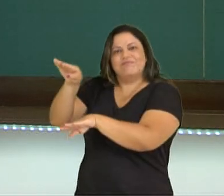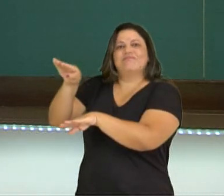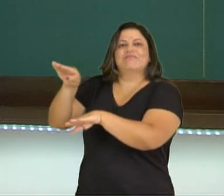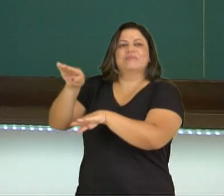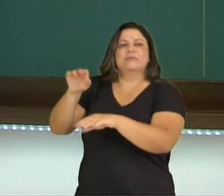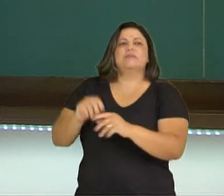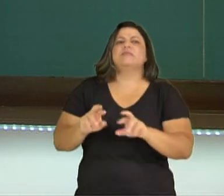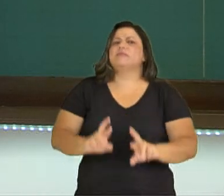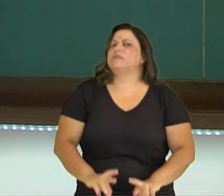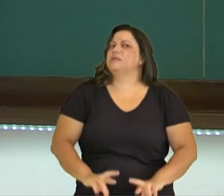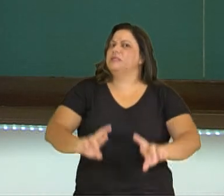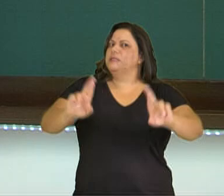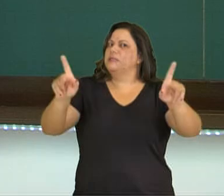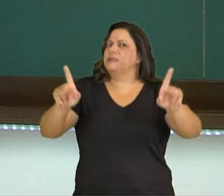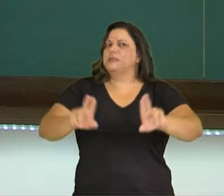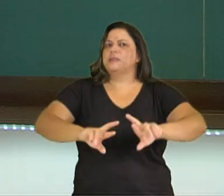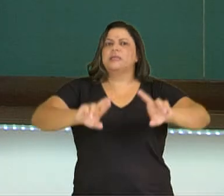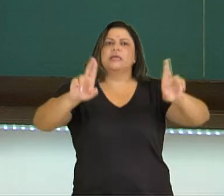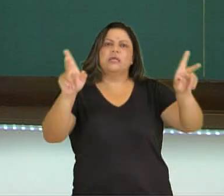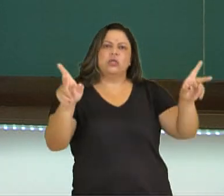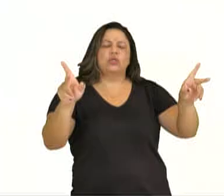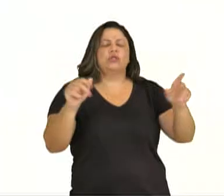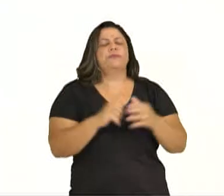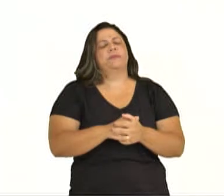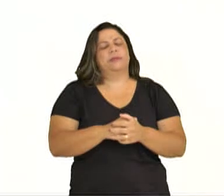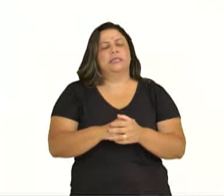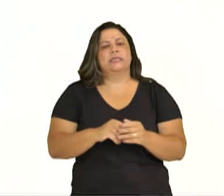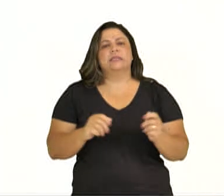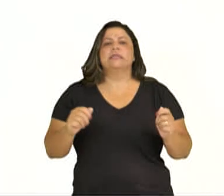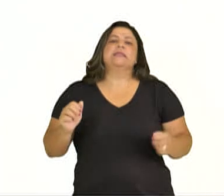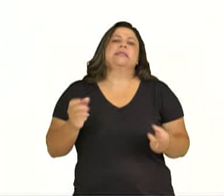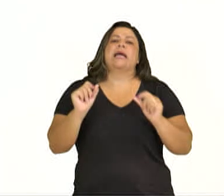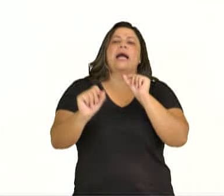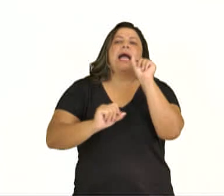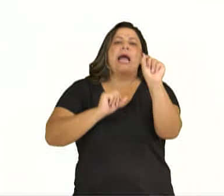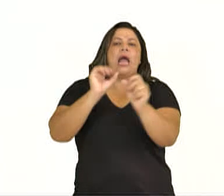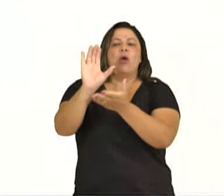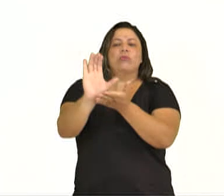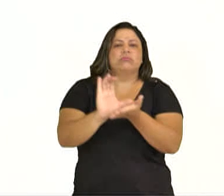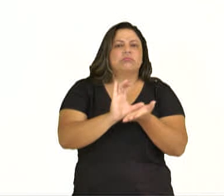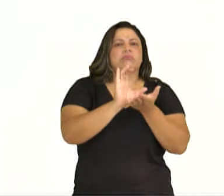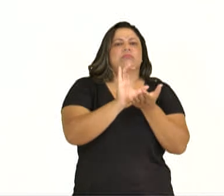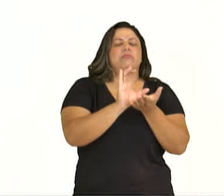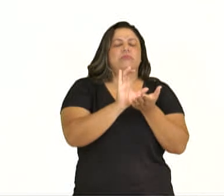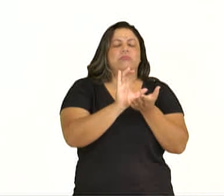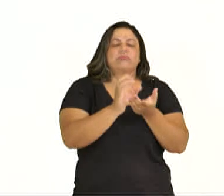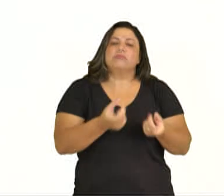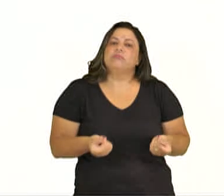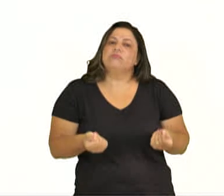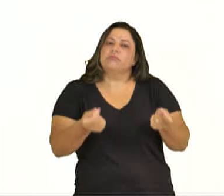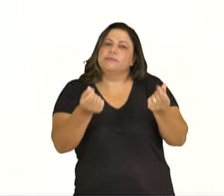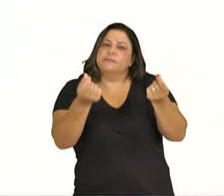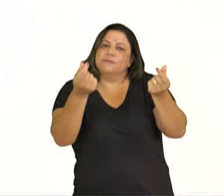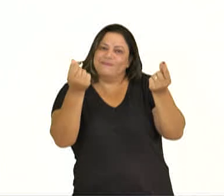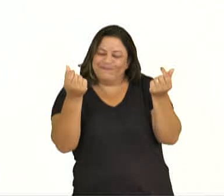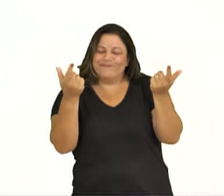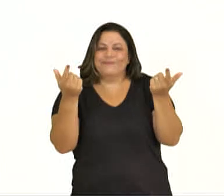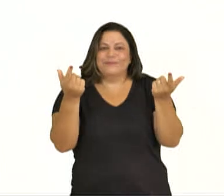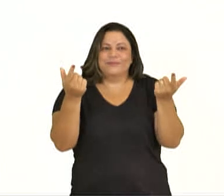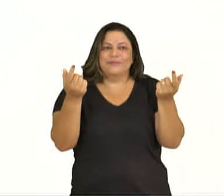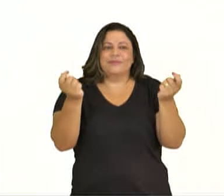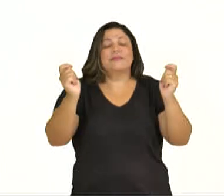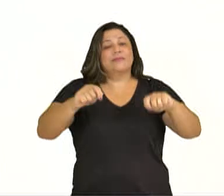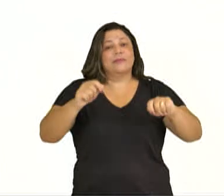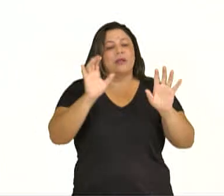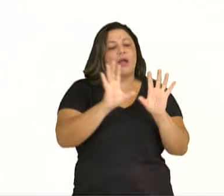que é essa diferença ali? É o poder aquisitivo, né? A diferença do poder aquisitivo entre as pessoas forma o que a gente chama de